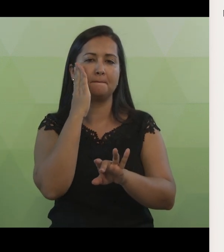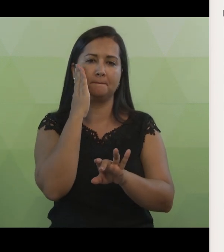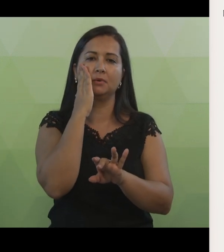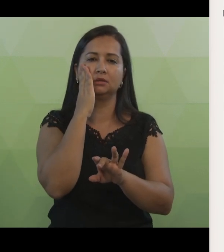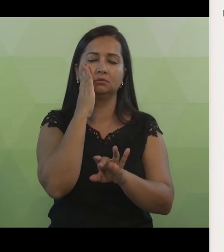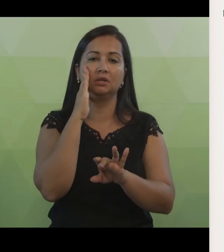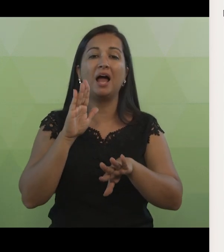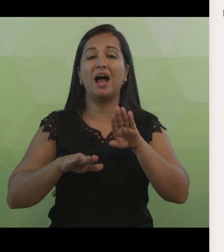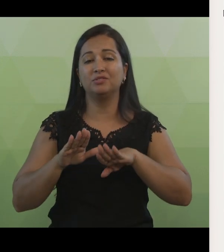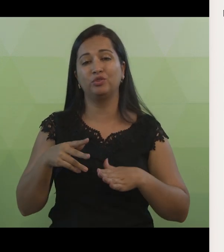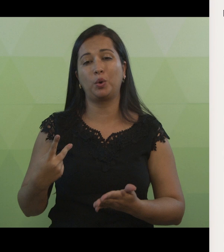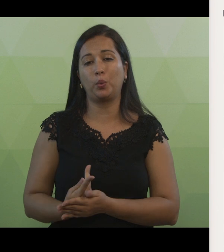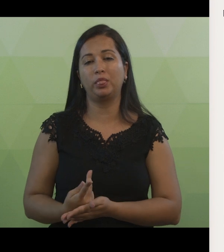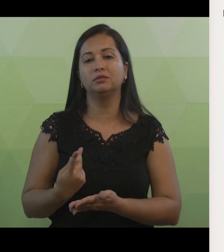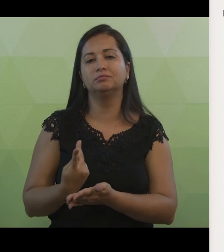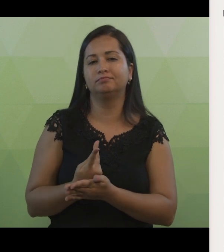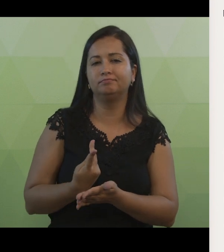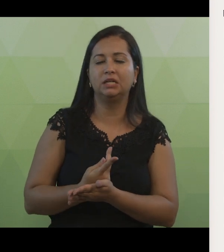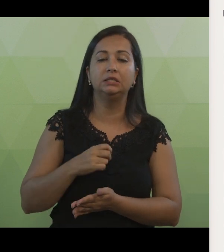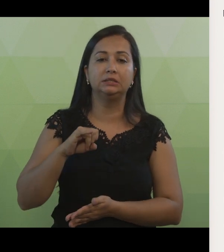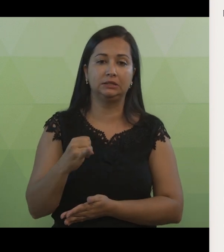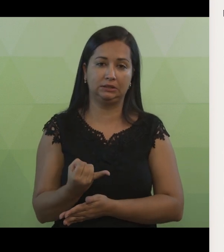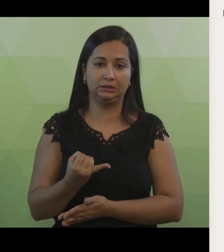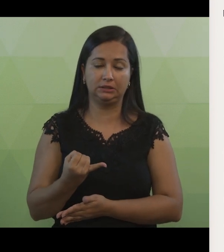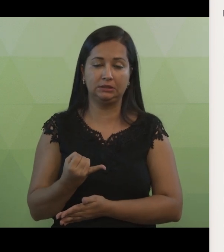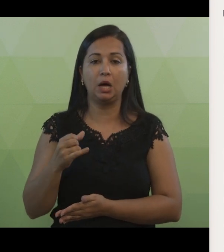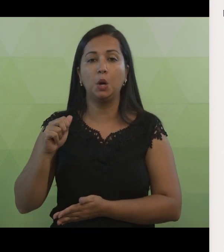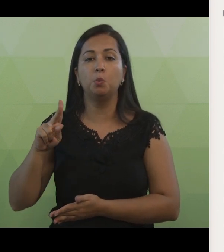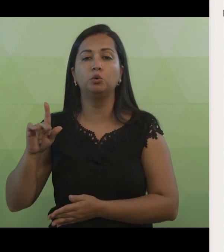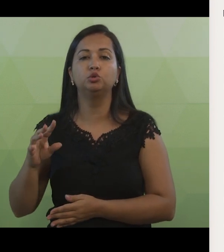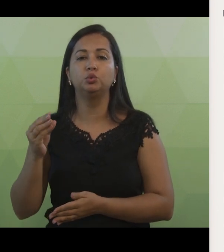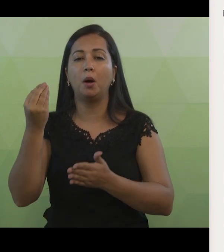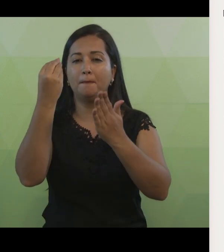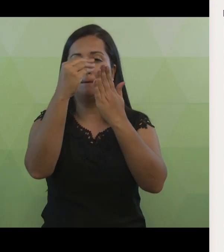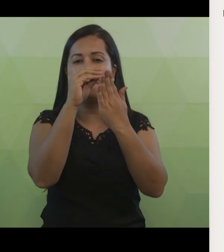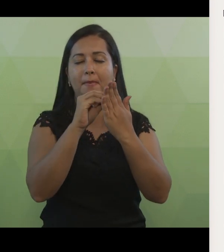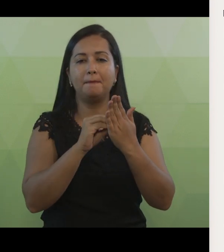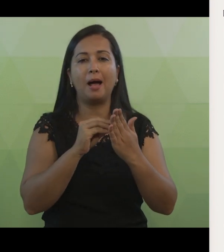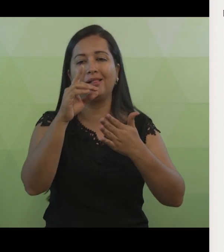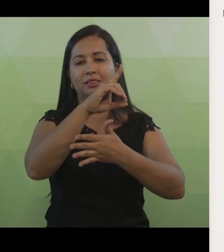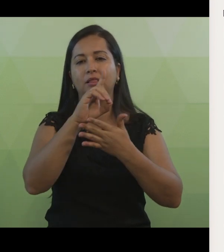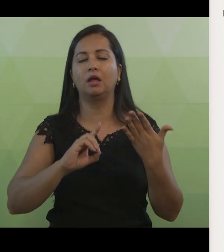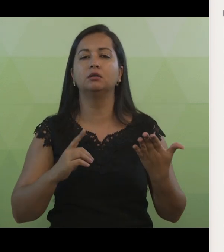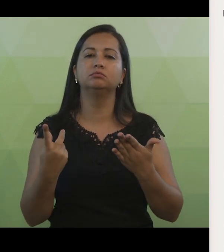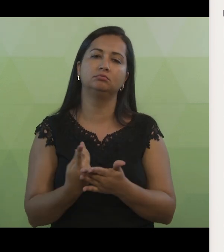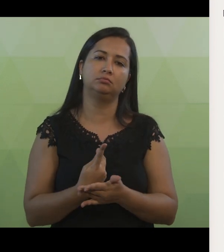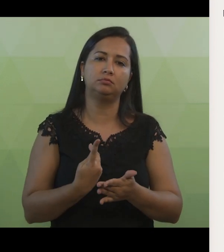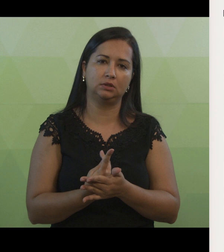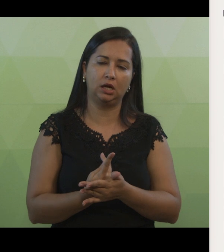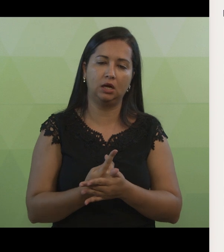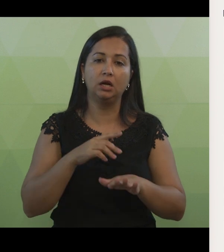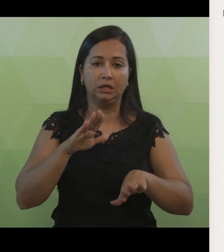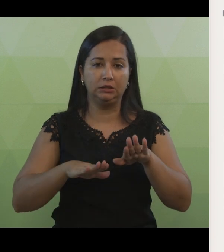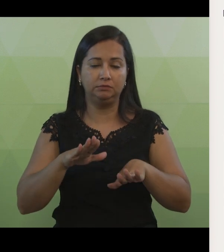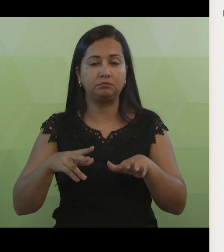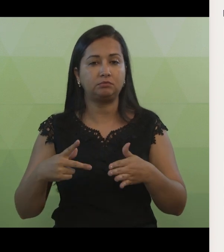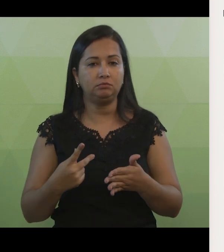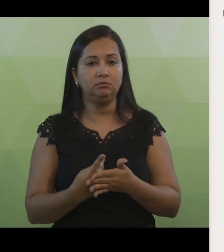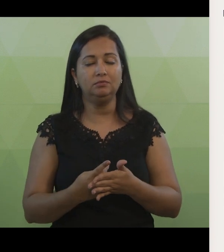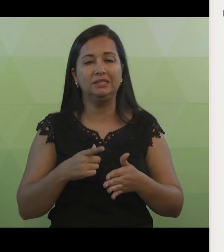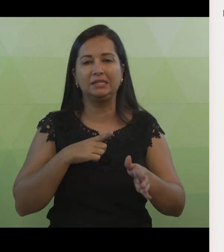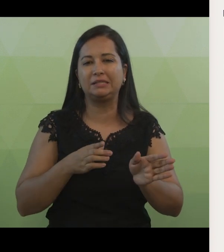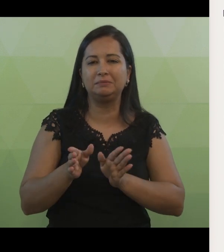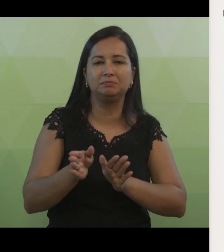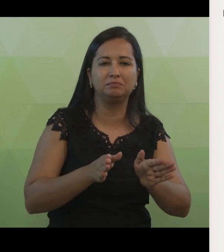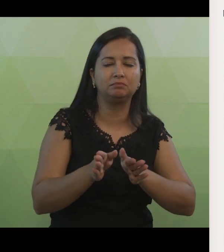Isso pode gerar erros, se o auditor entrar com dados incorretamente ou ainda o uso constante do software pode gerar erros de